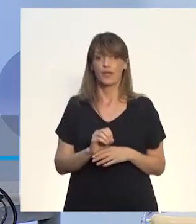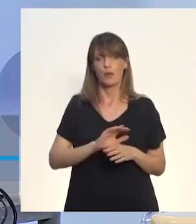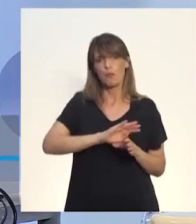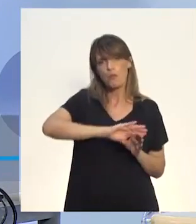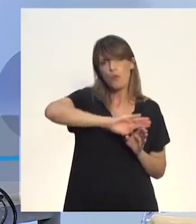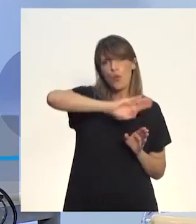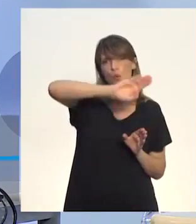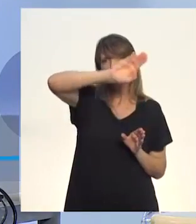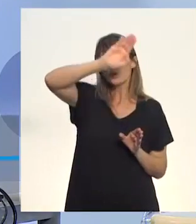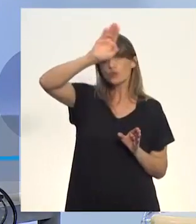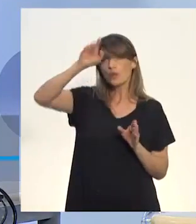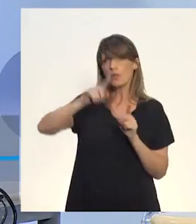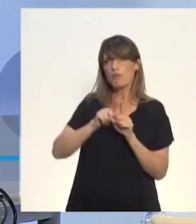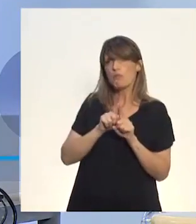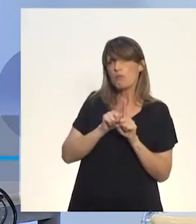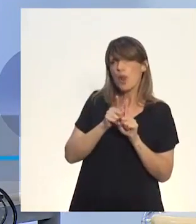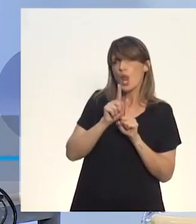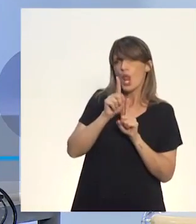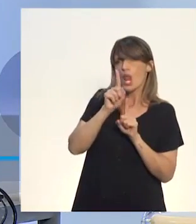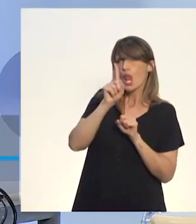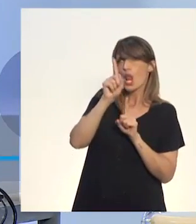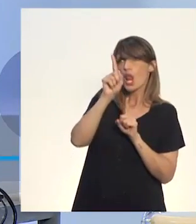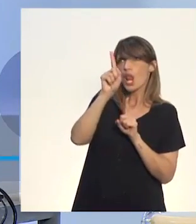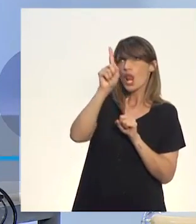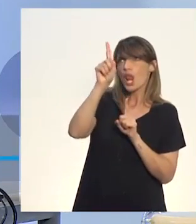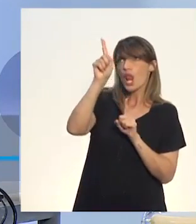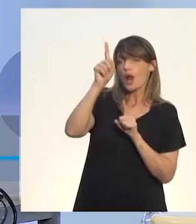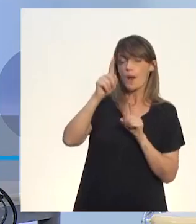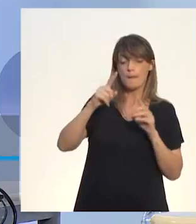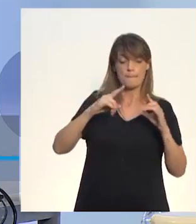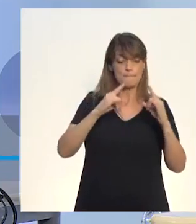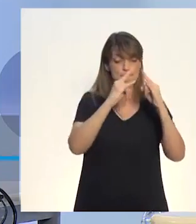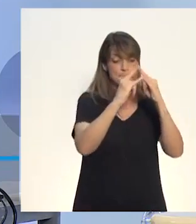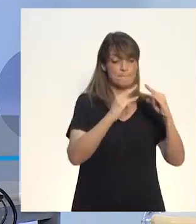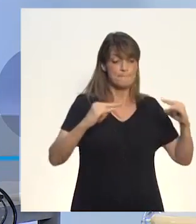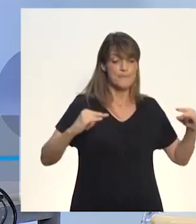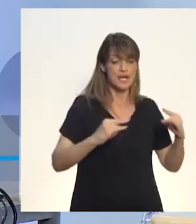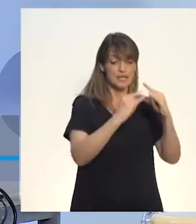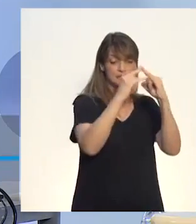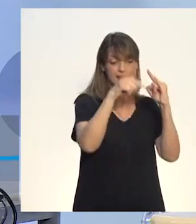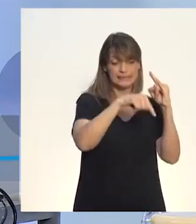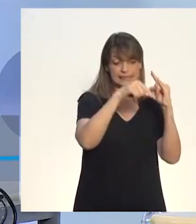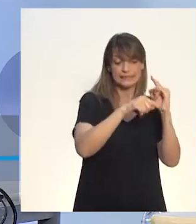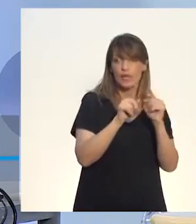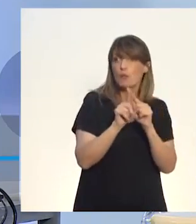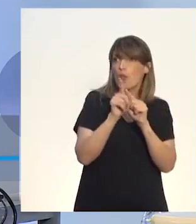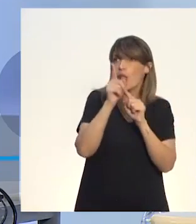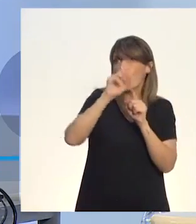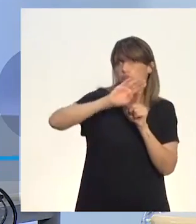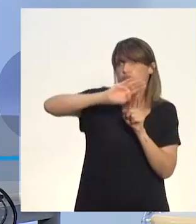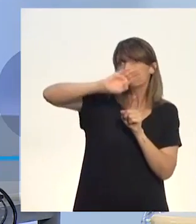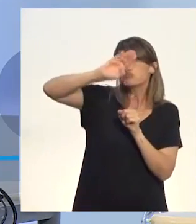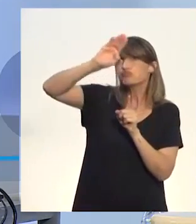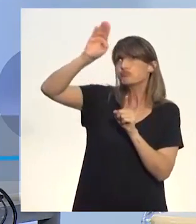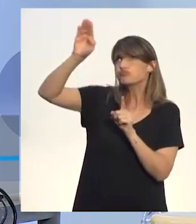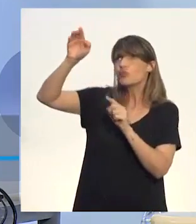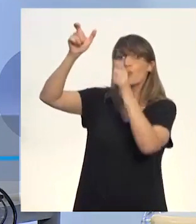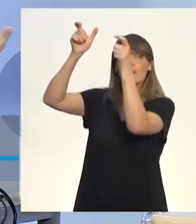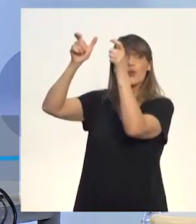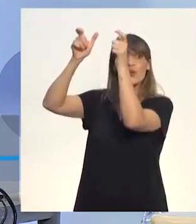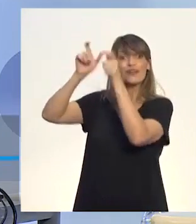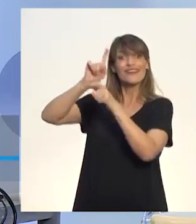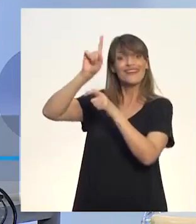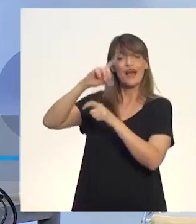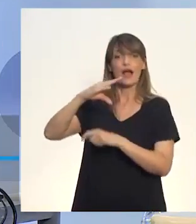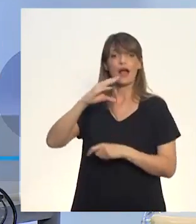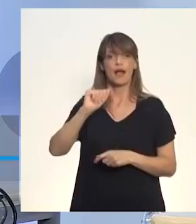a 130 metros acima de Paris, né? Então, é um bairro interessante sob vários pontos de vista, inclusive o